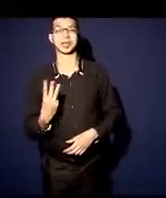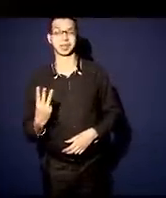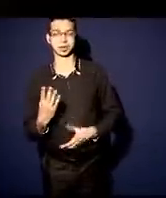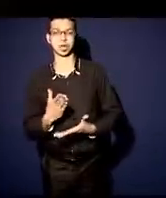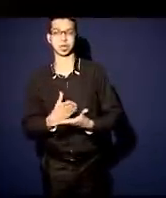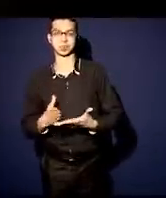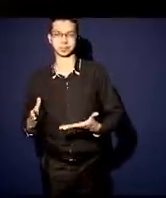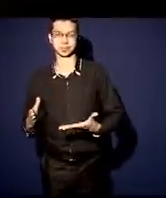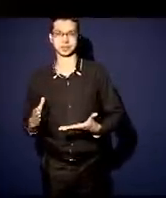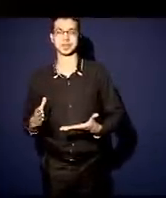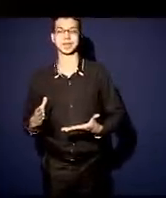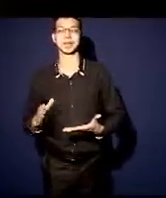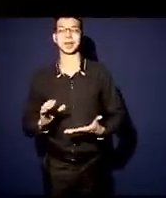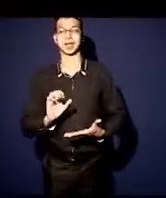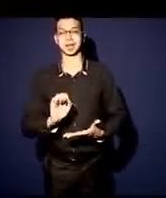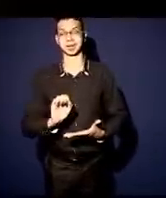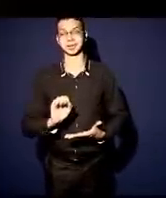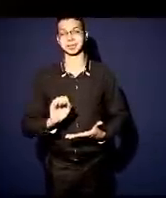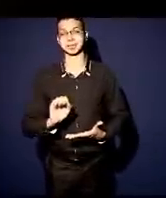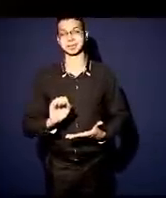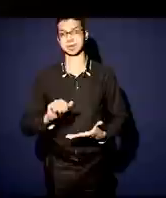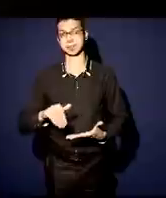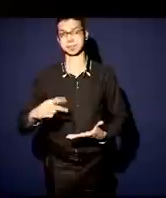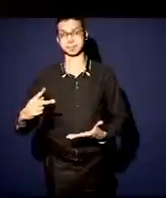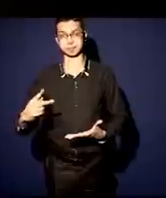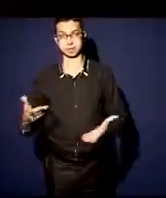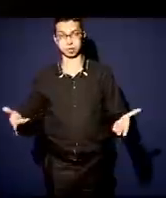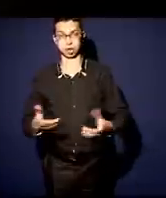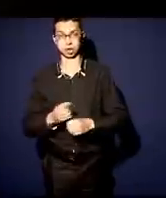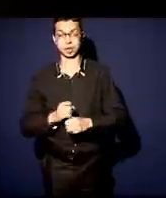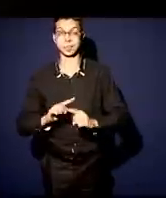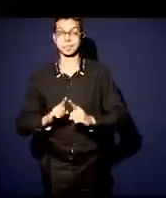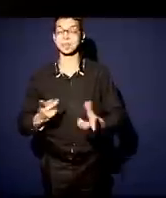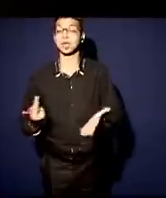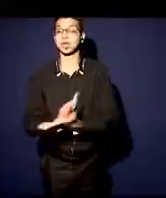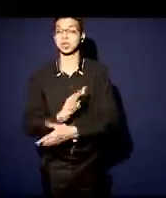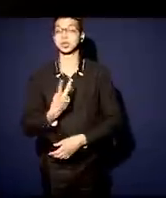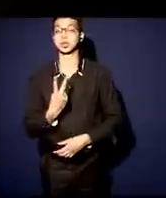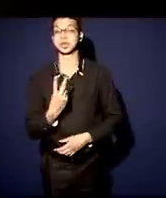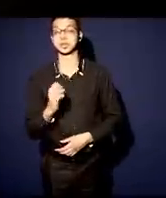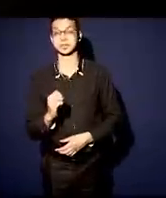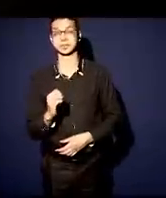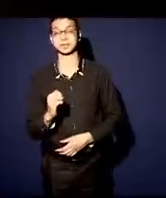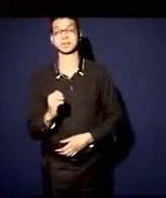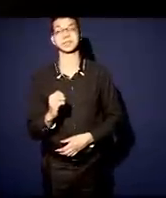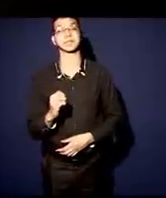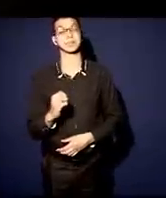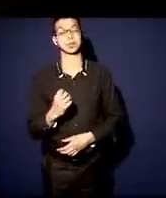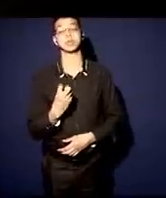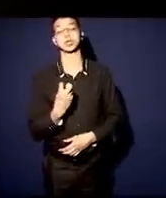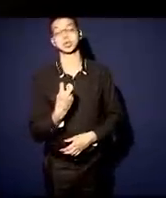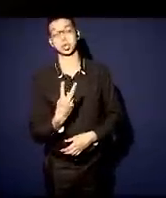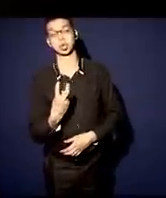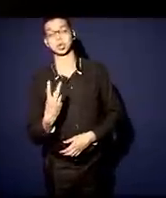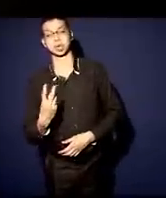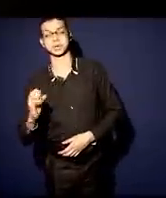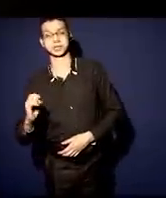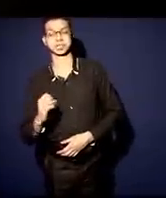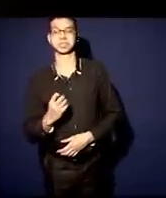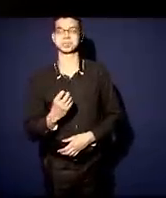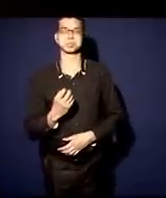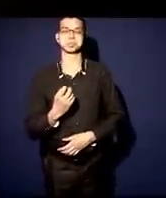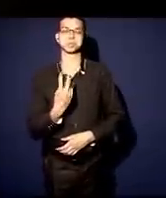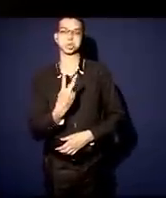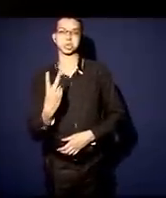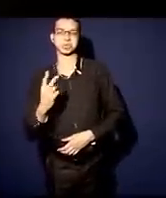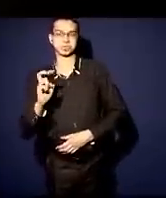243, 250 do S&P para esse ano. Já estamos em 200, 220, 225, tendendo para baixo. Isso vai, de uma forma, mexer com a Bolsa, na